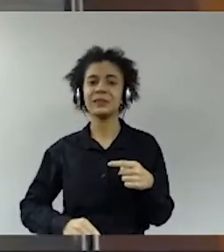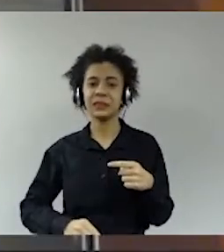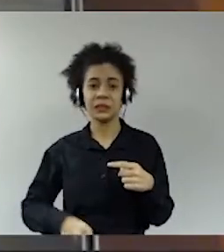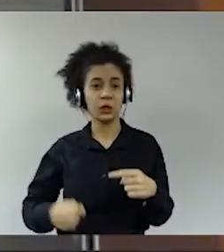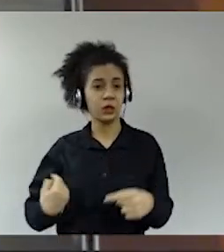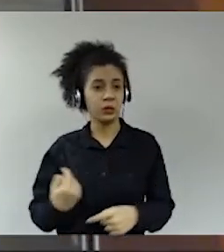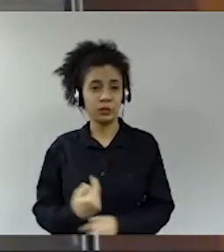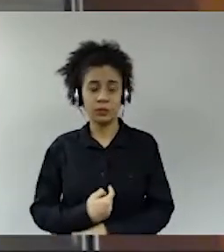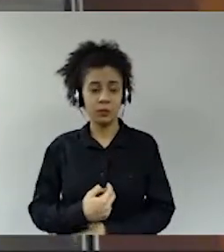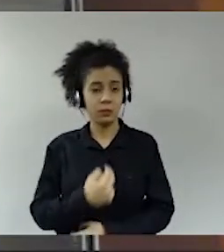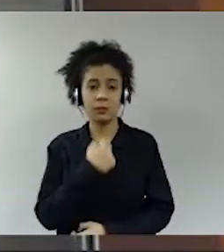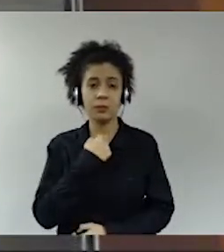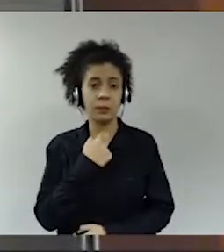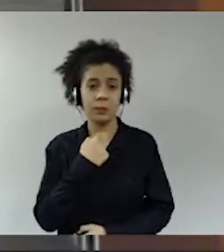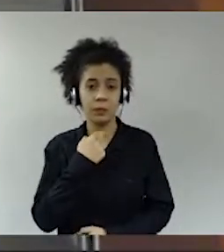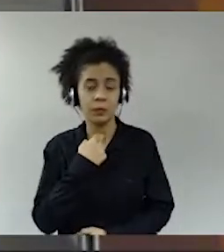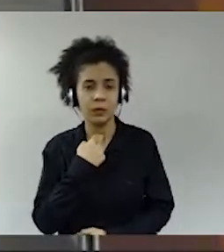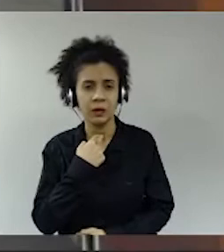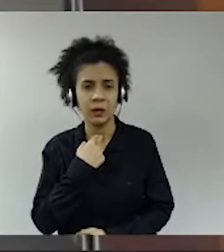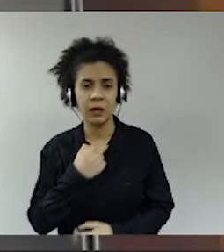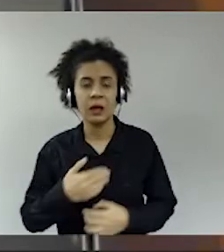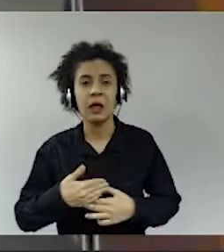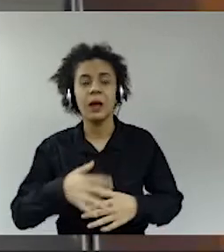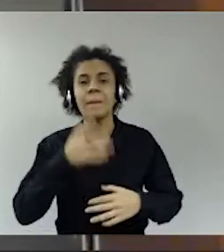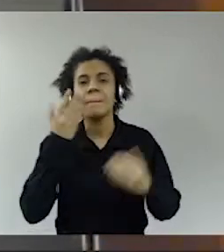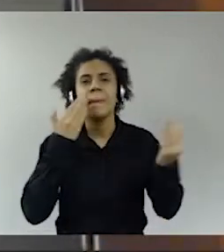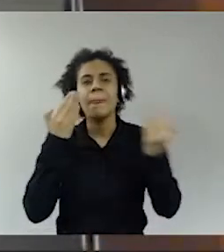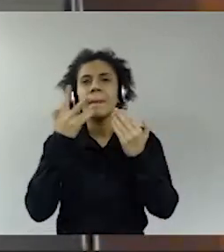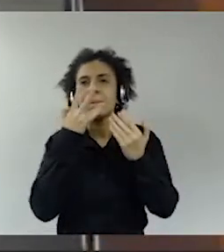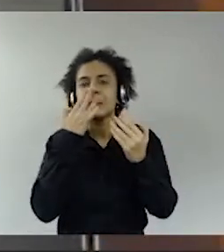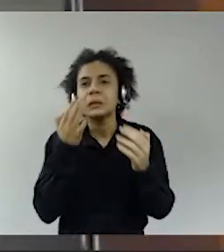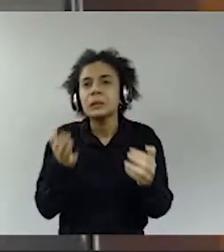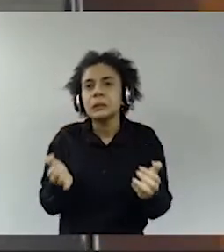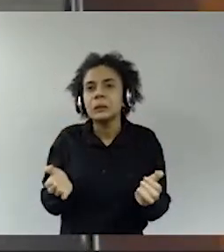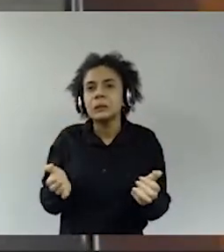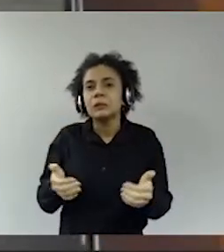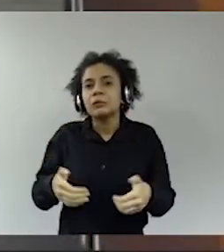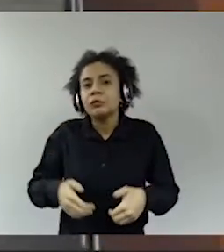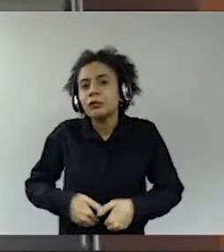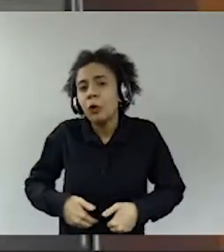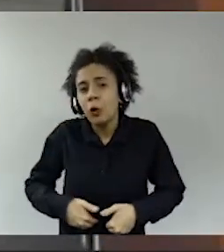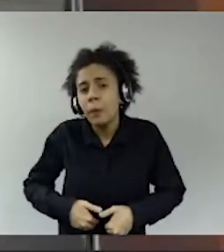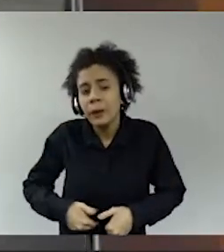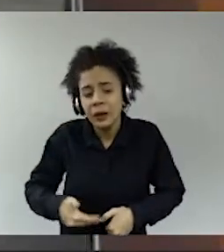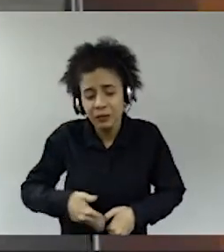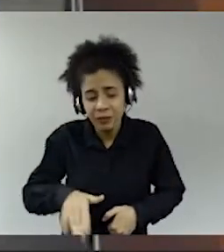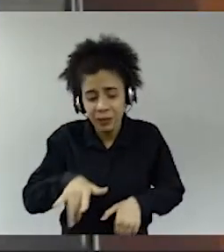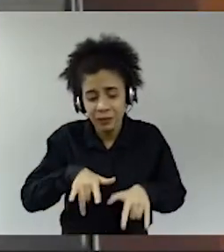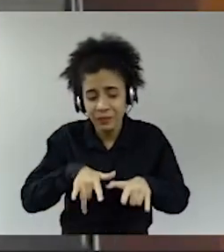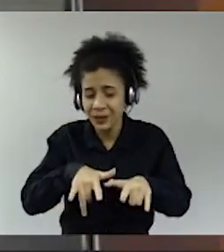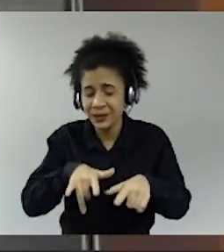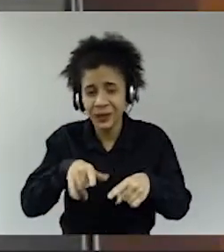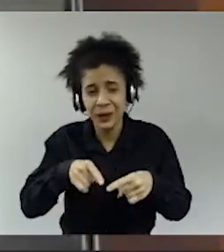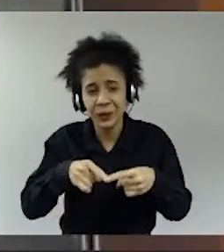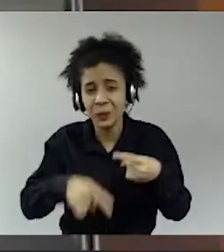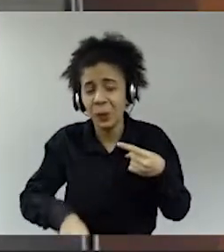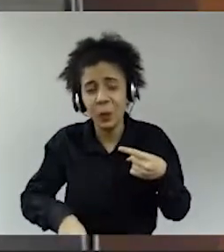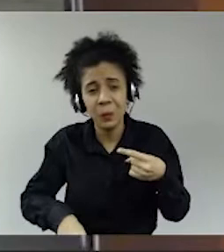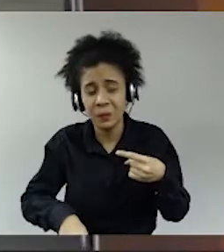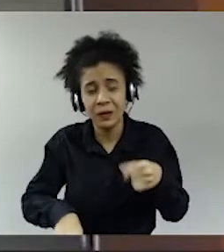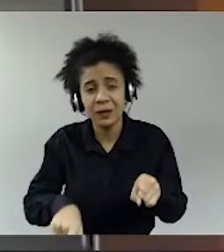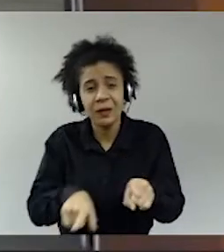não deve ir com fome no supermercado e não deve